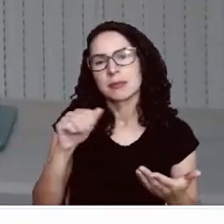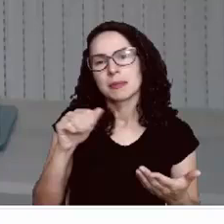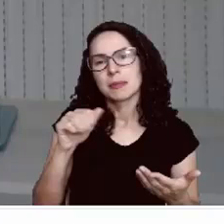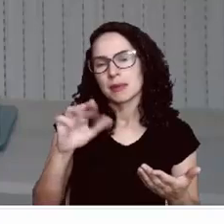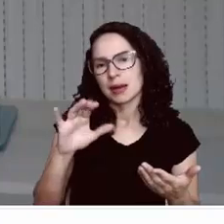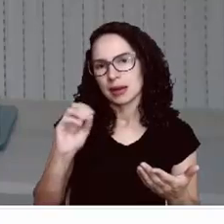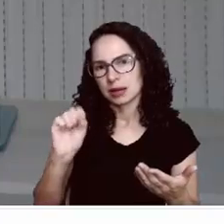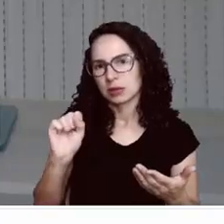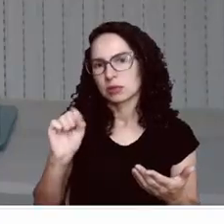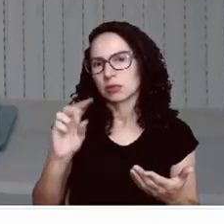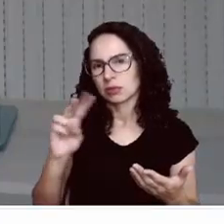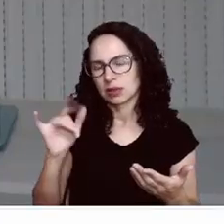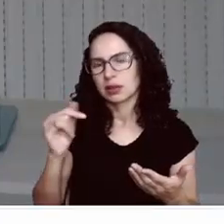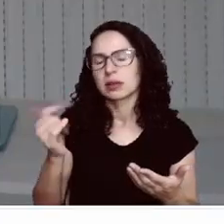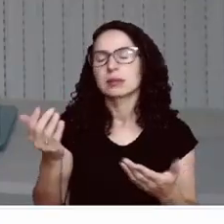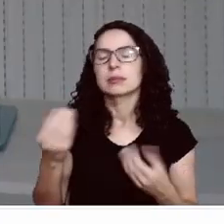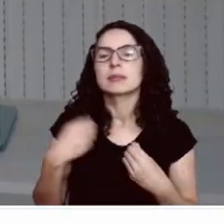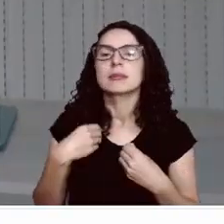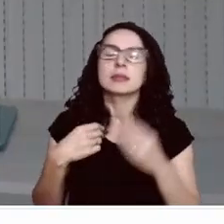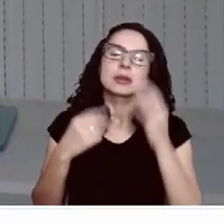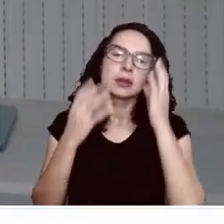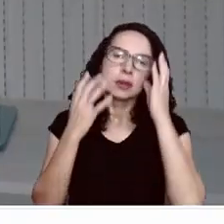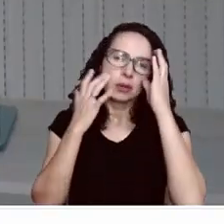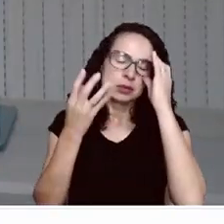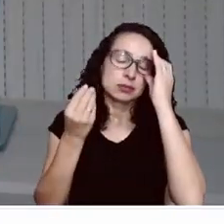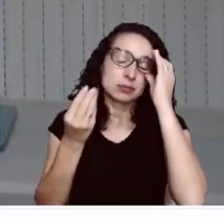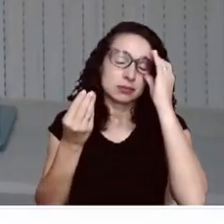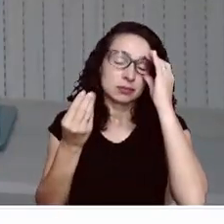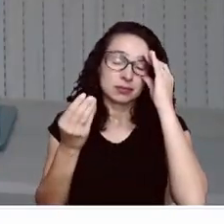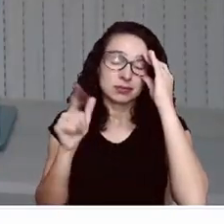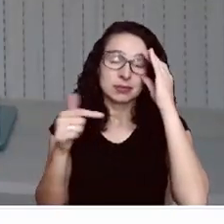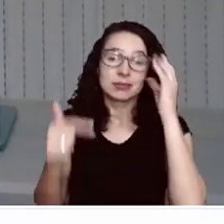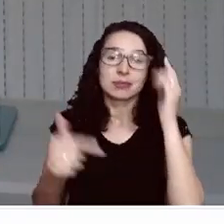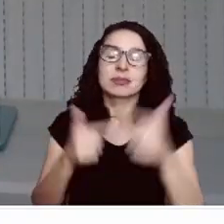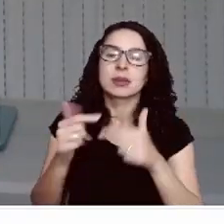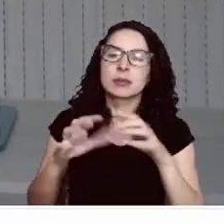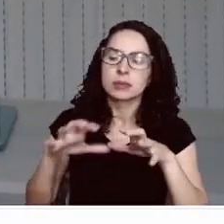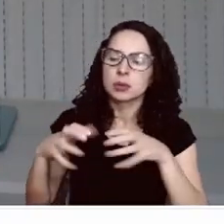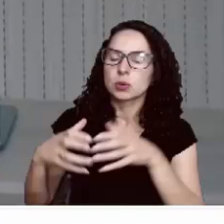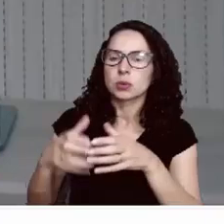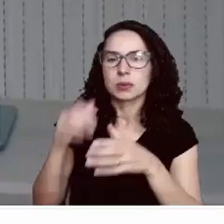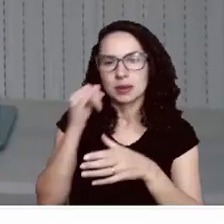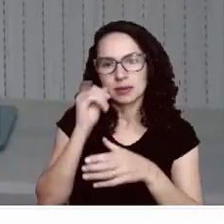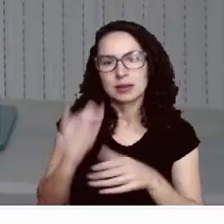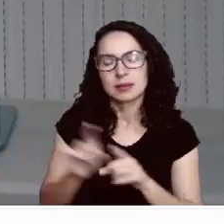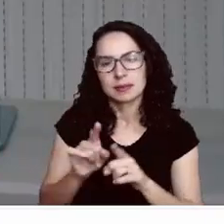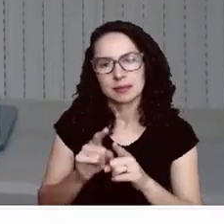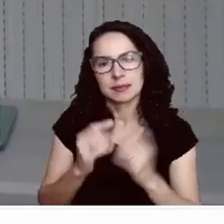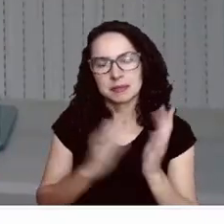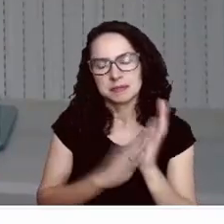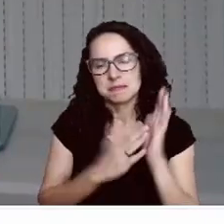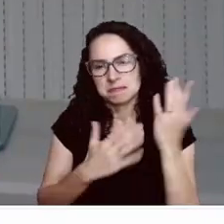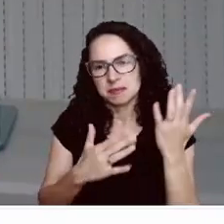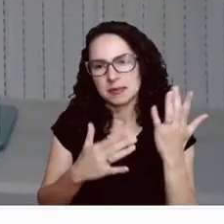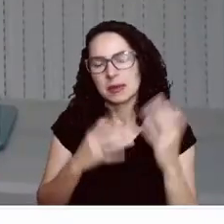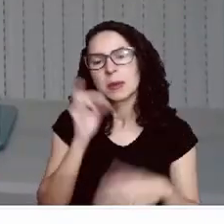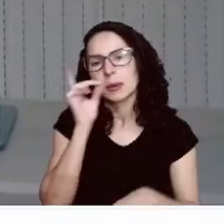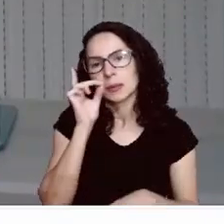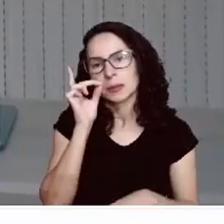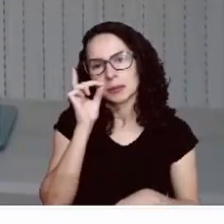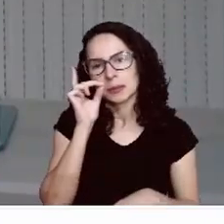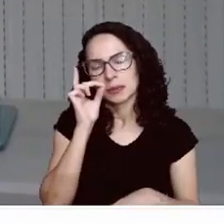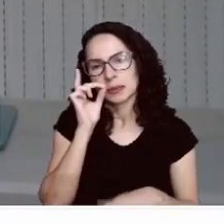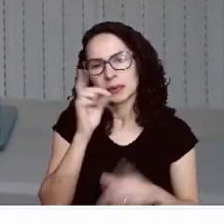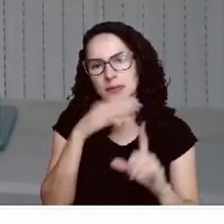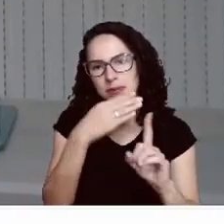Marcos. Mas eu acredito muito nesse trabalho coletivo e preventivo também. Parabéns, Donizete, pela moção, eu